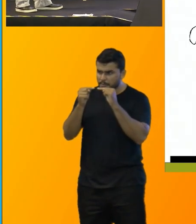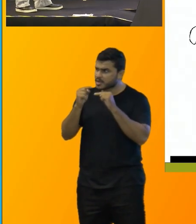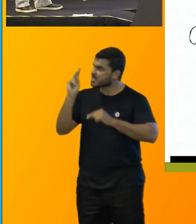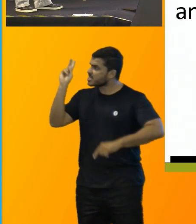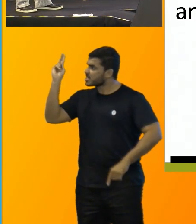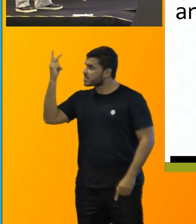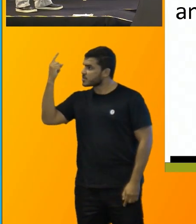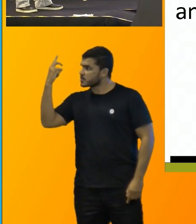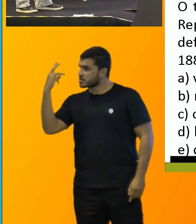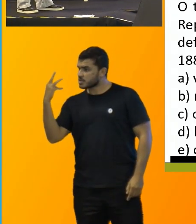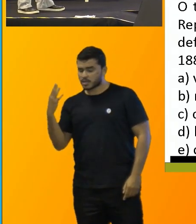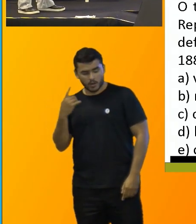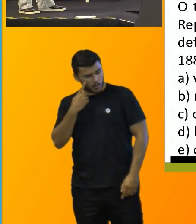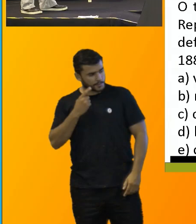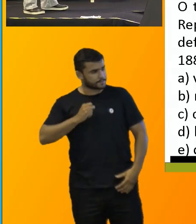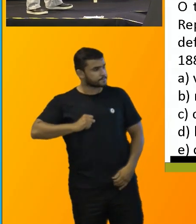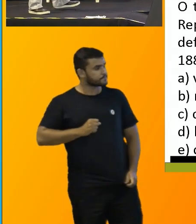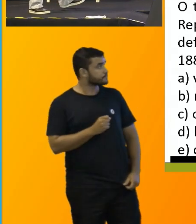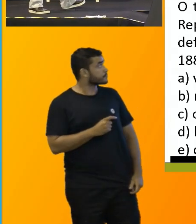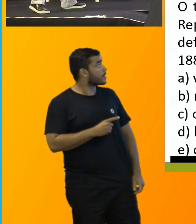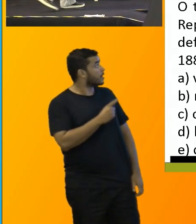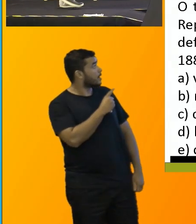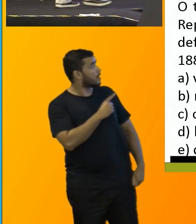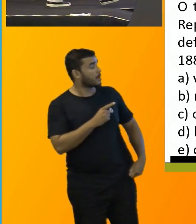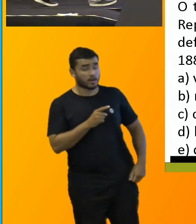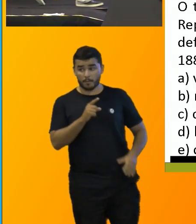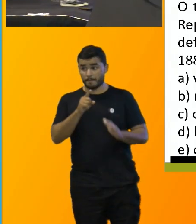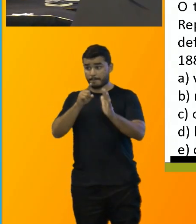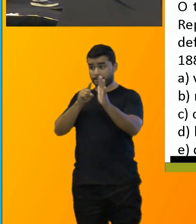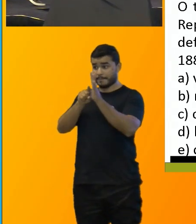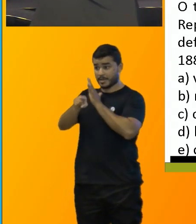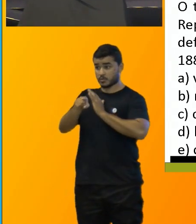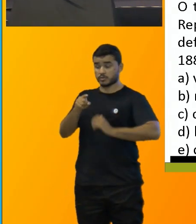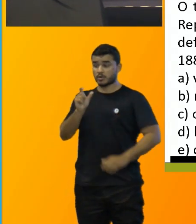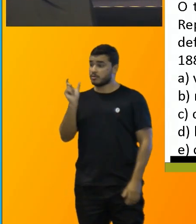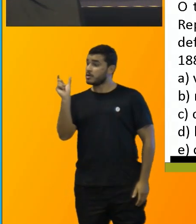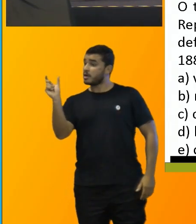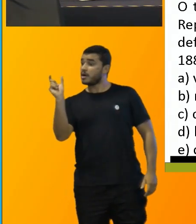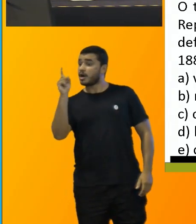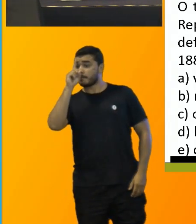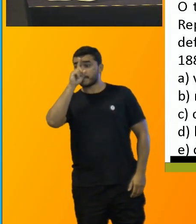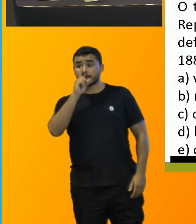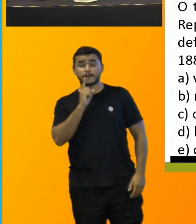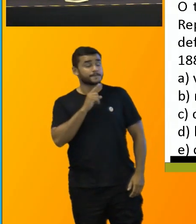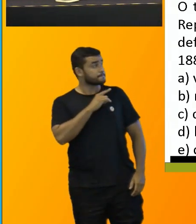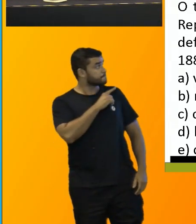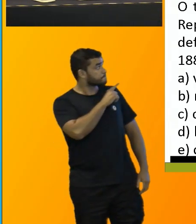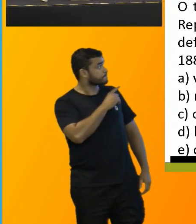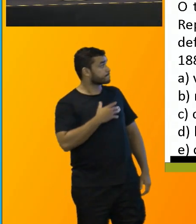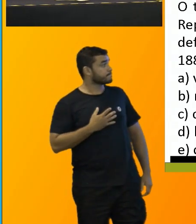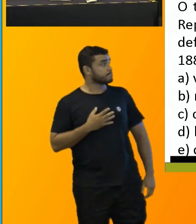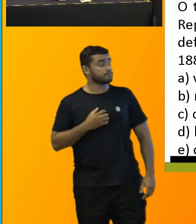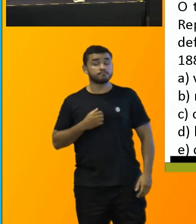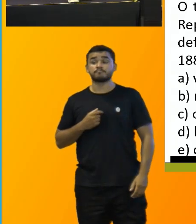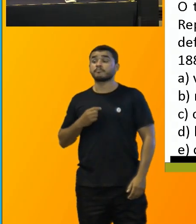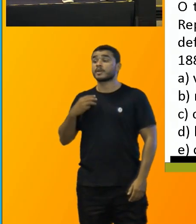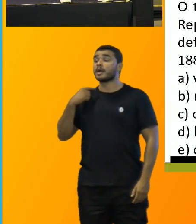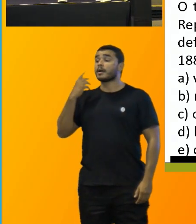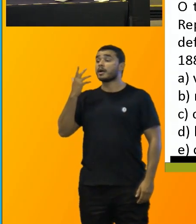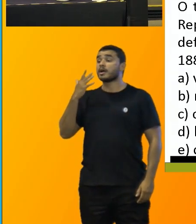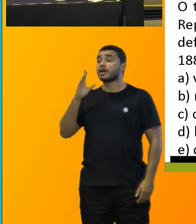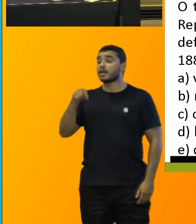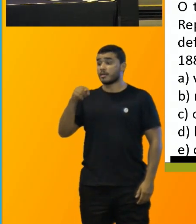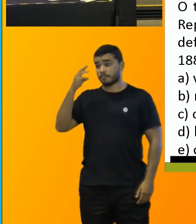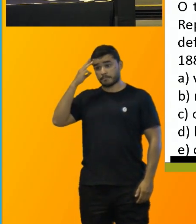tinha marcado ali para você uma palavra. Qual foi a palavra que eu marquei aí? Você pode circular na sua questão? A palavra